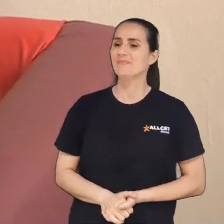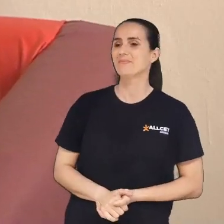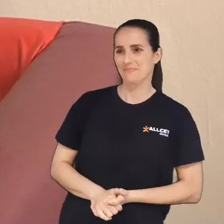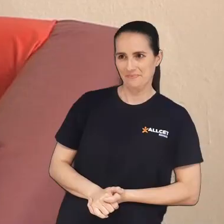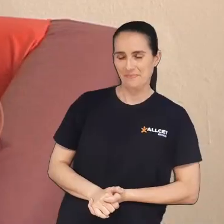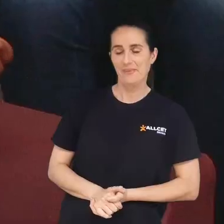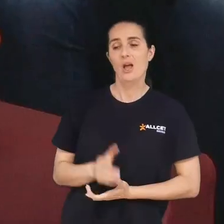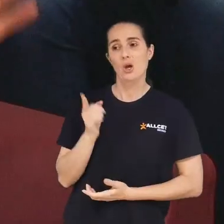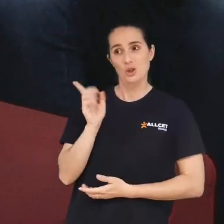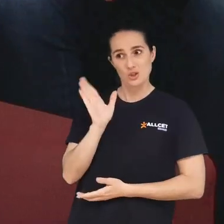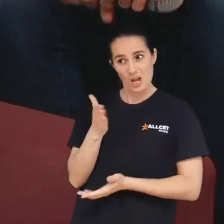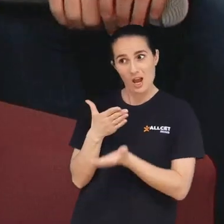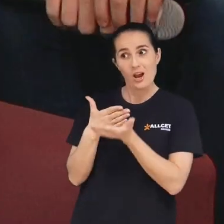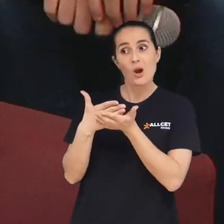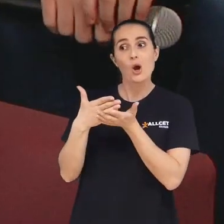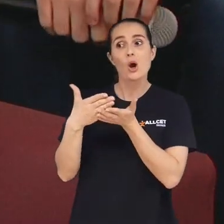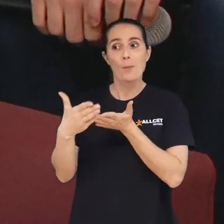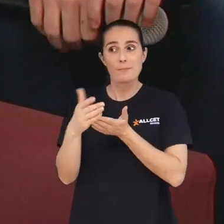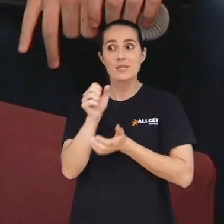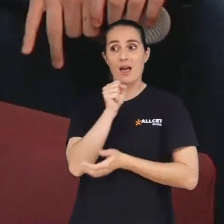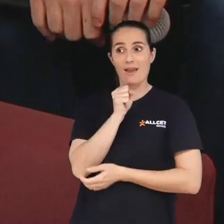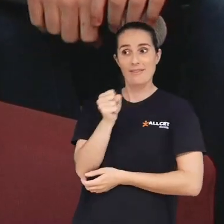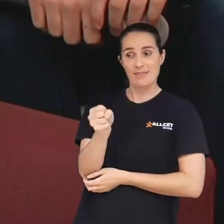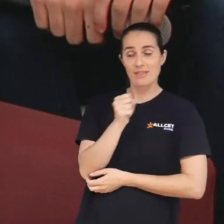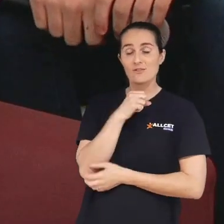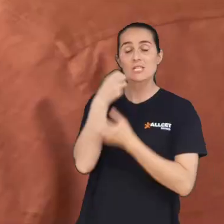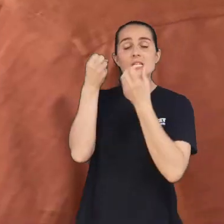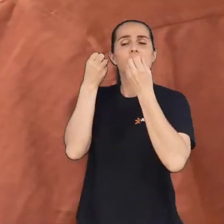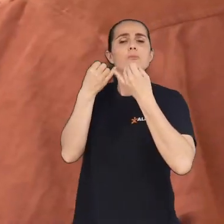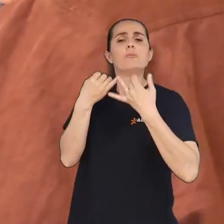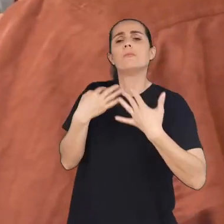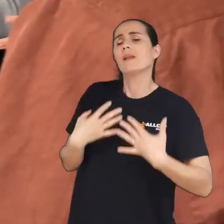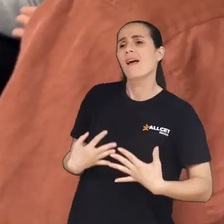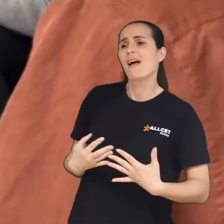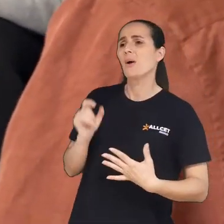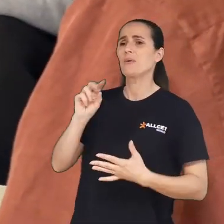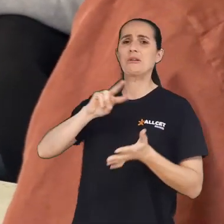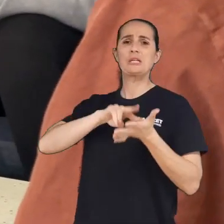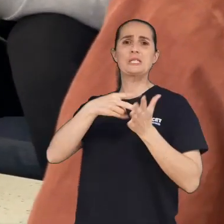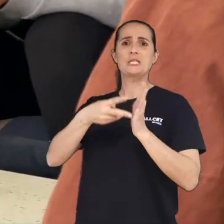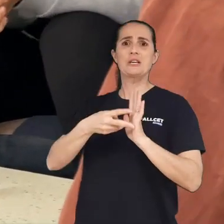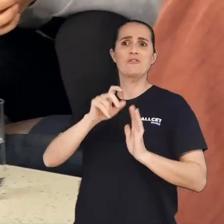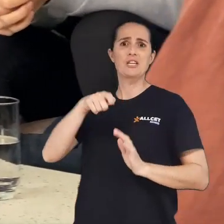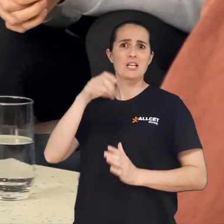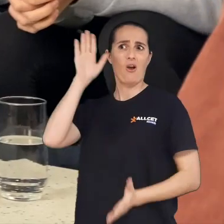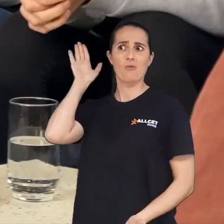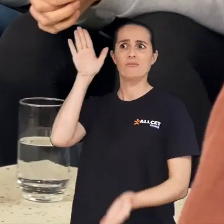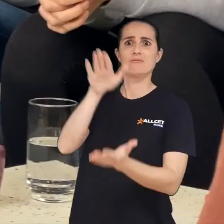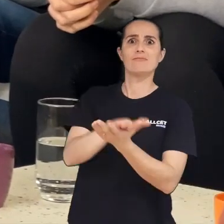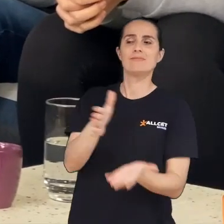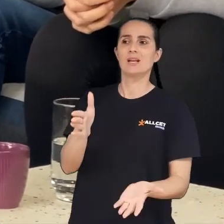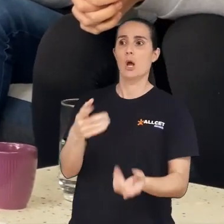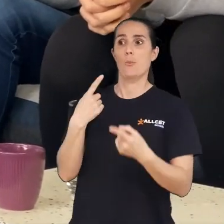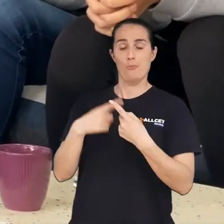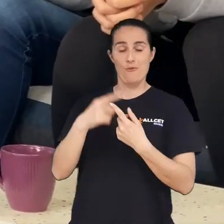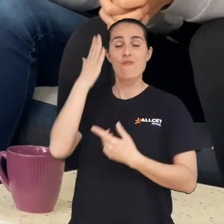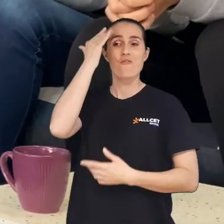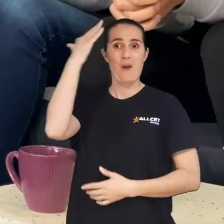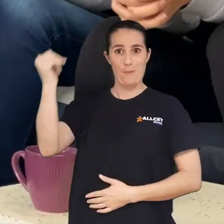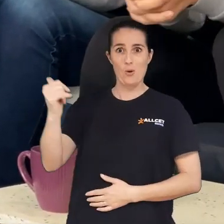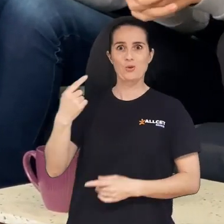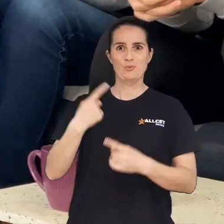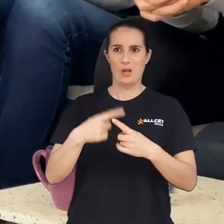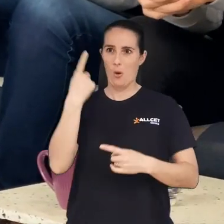O senhor já vai começar a entrevista explicando o que é esse gesto, porque ficou muito